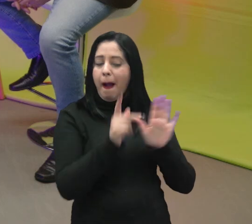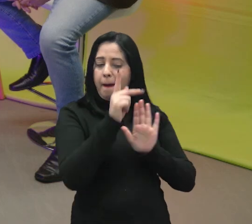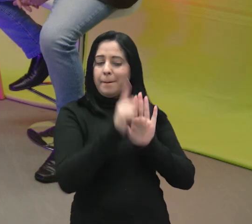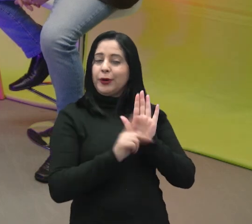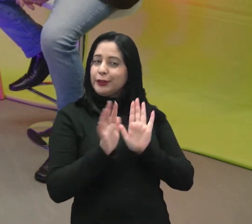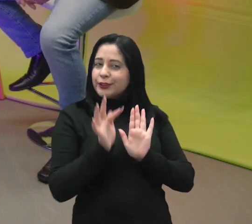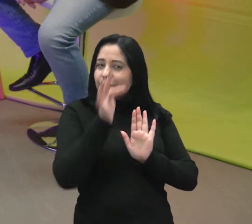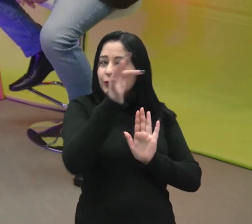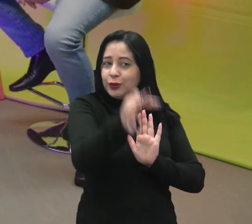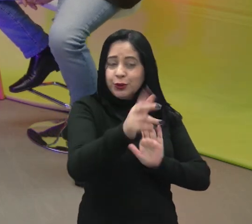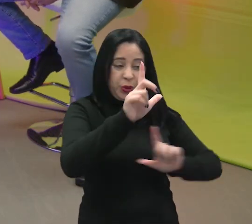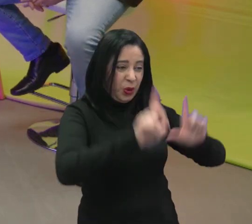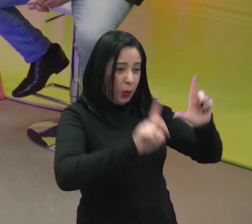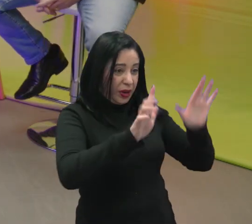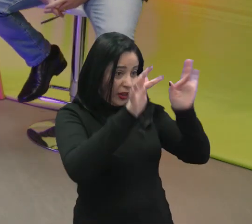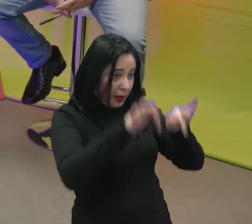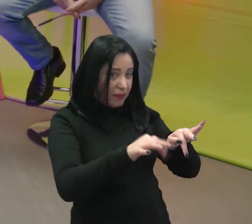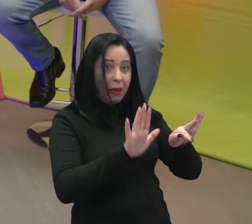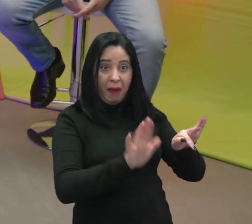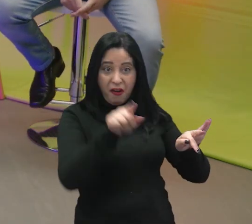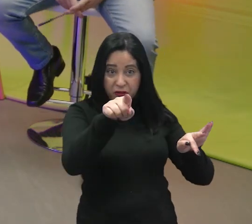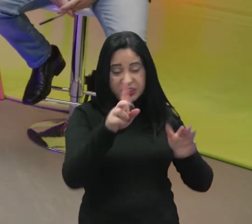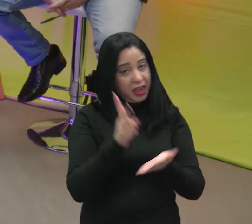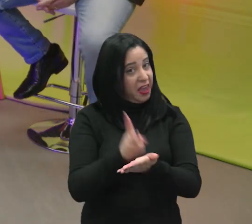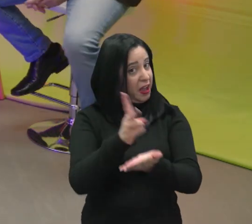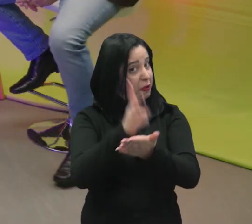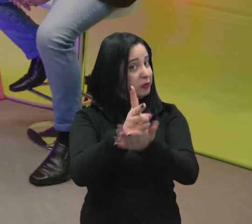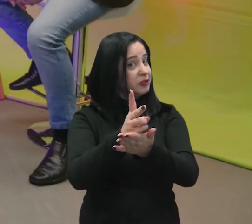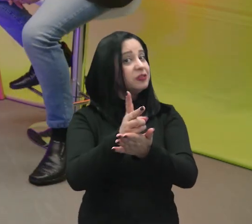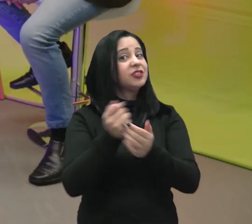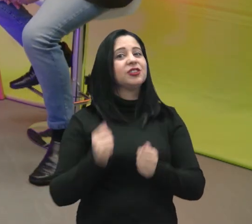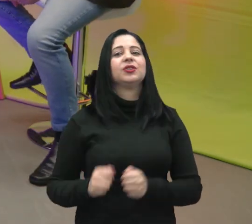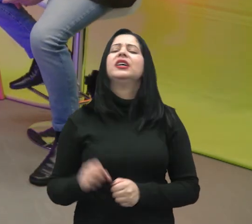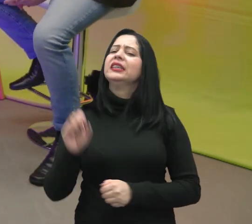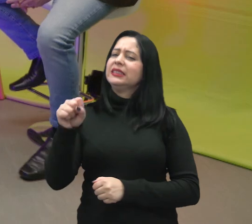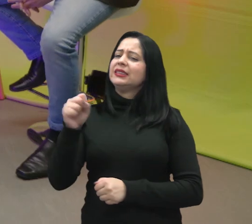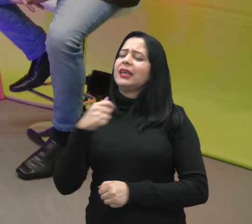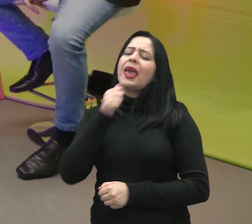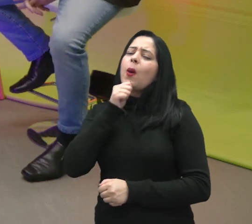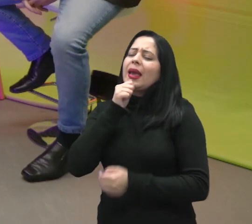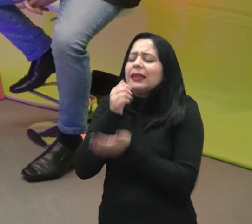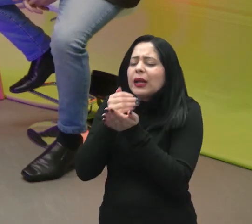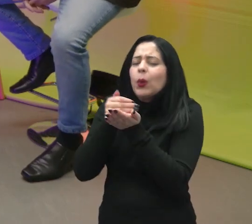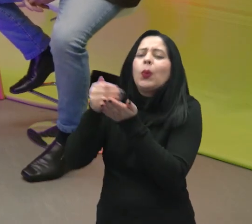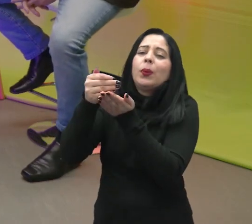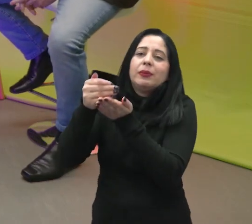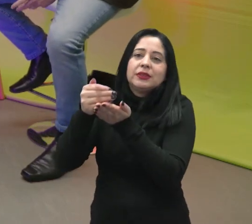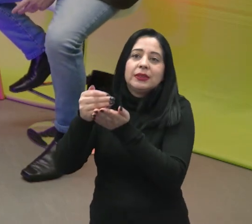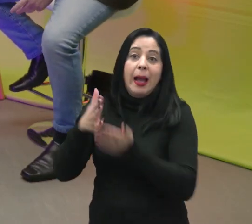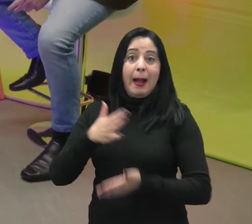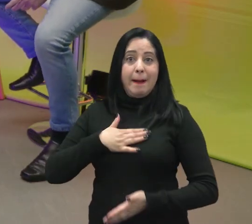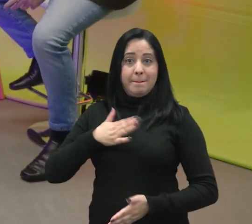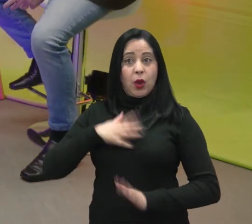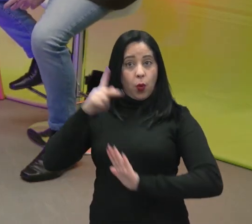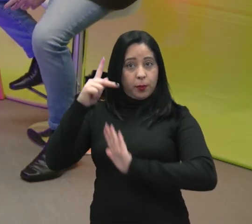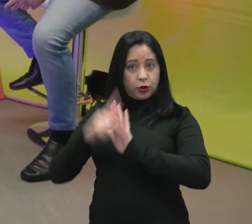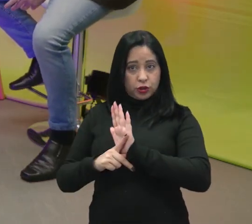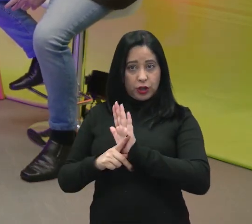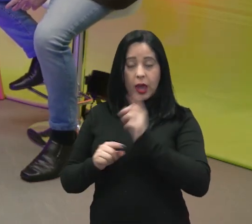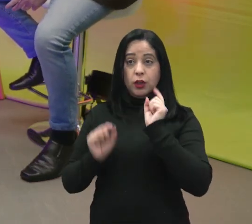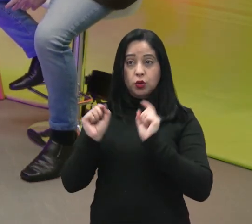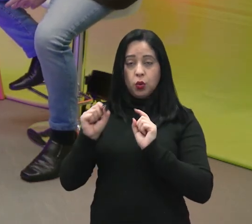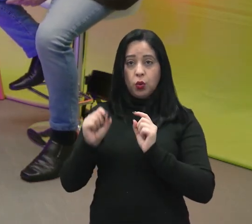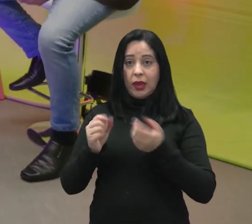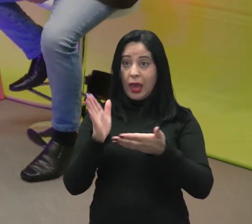a tua carreira aí na literatura ainda tem muitos passos pela frente. Eu só estou começando. O meu plano é eu